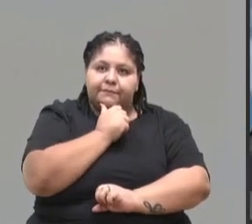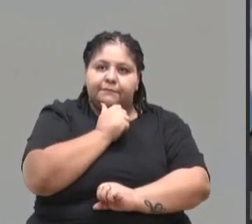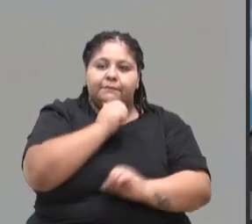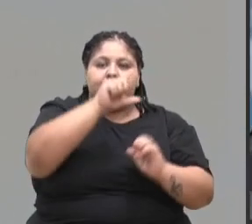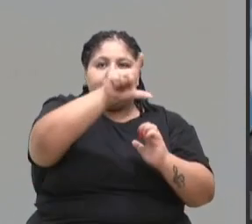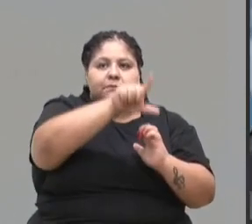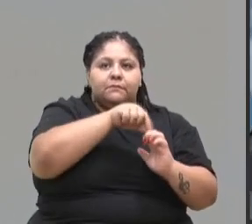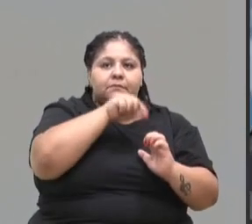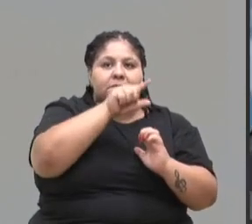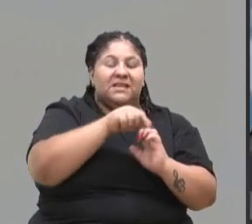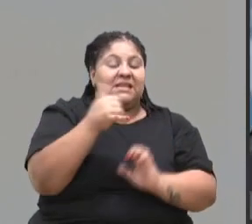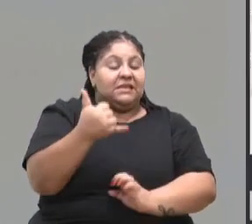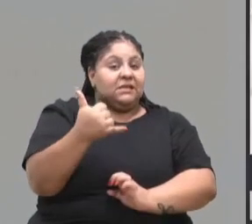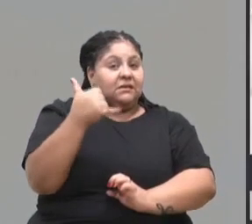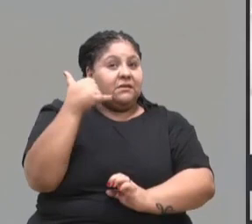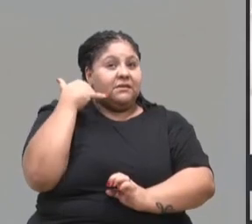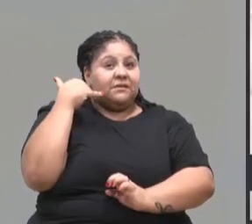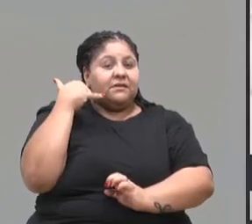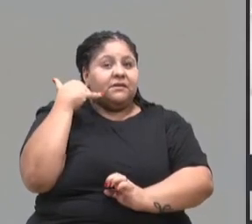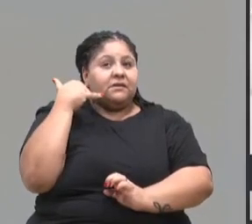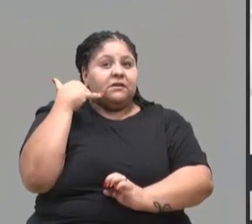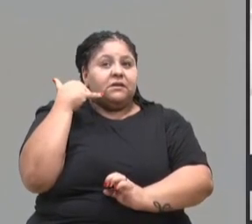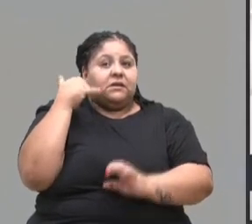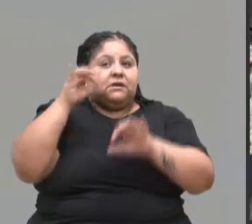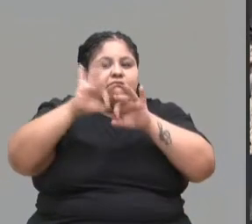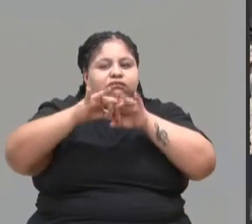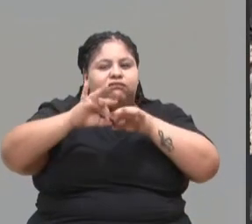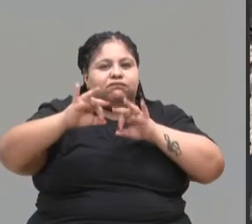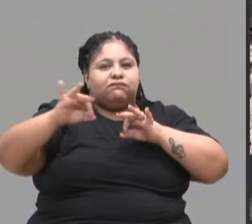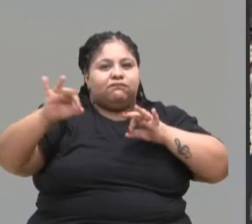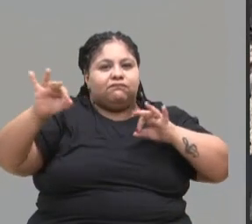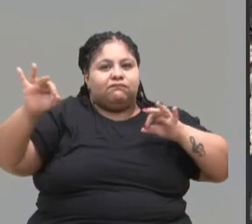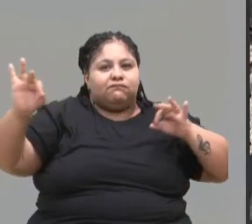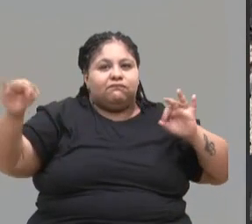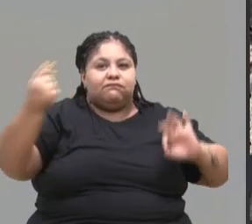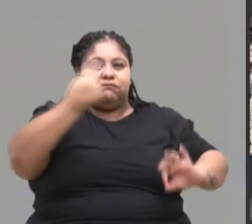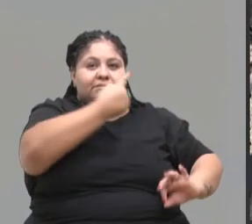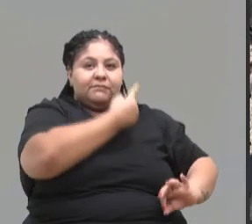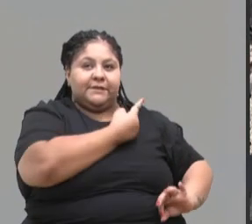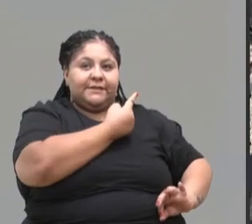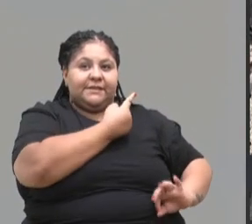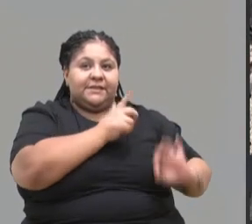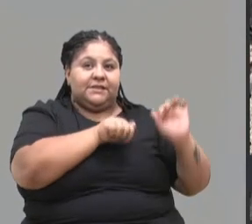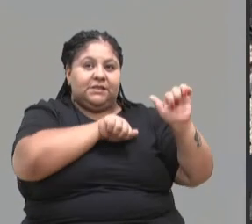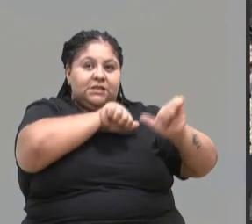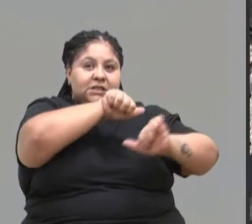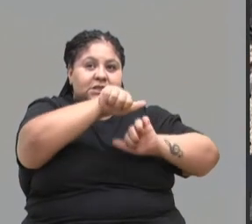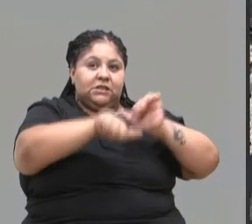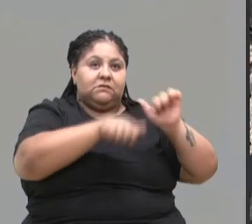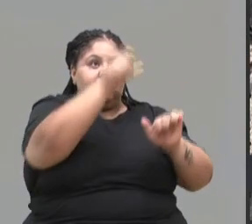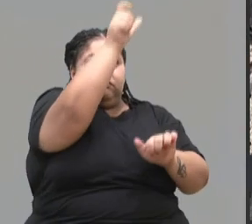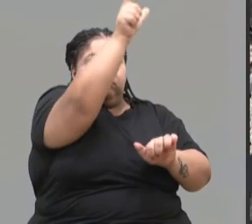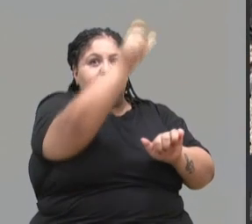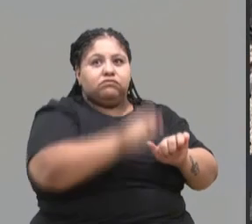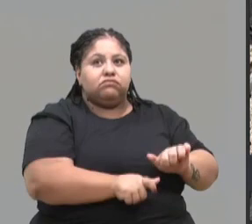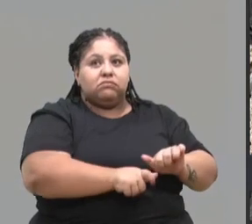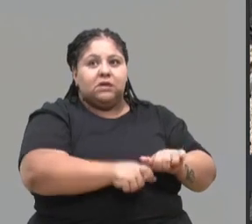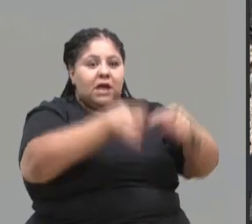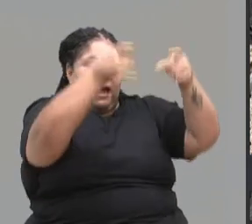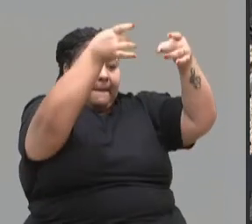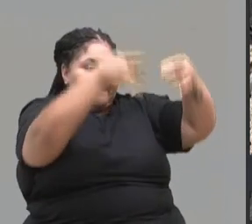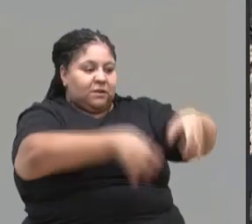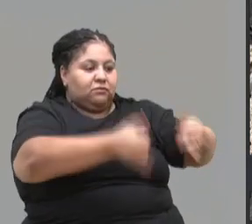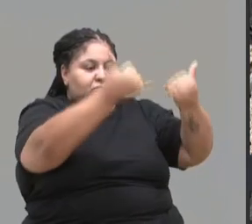empresas de telefonia é muito grande. Ali foi trocado um poste e deixaram todos os fios no